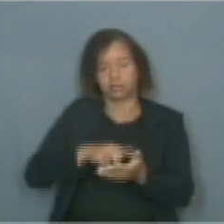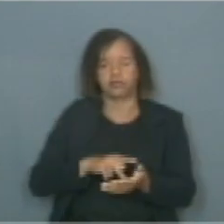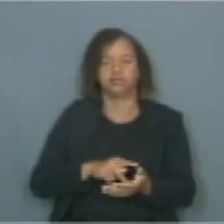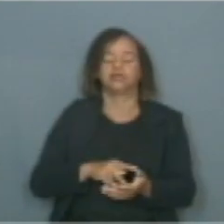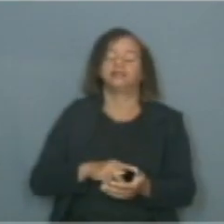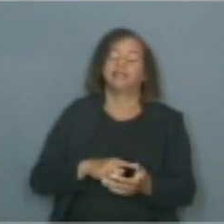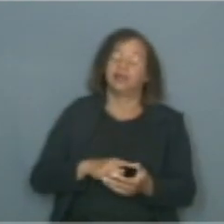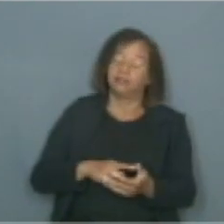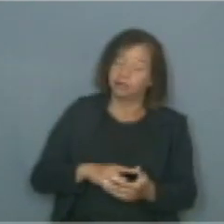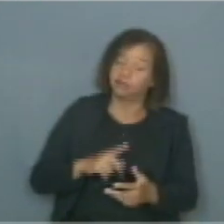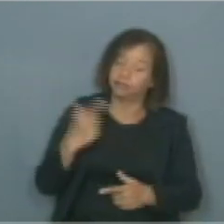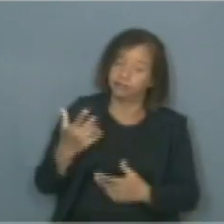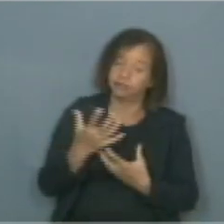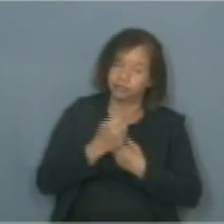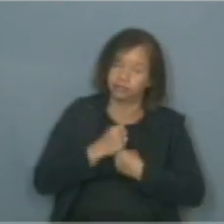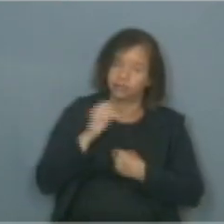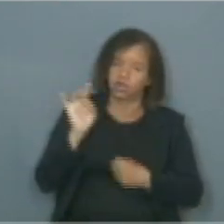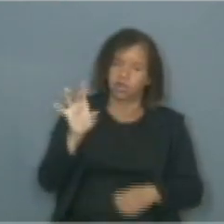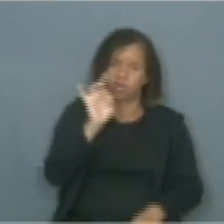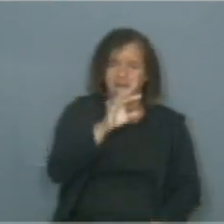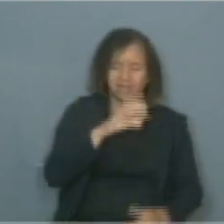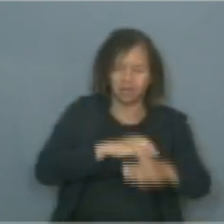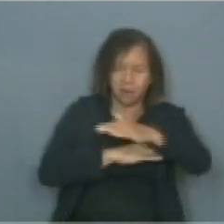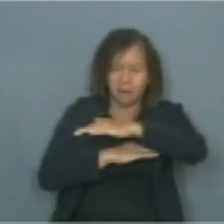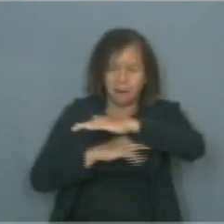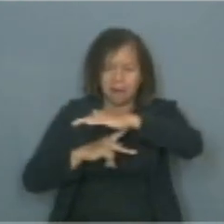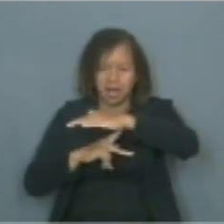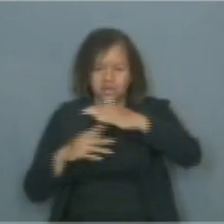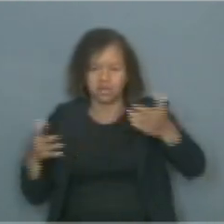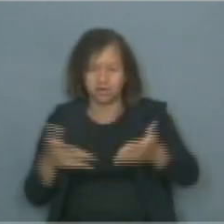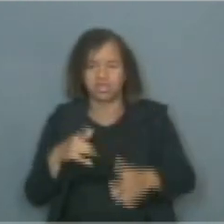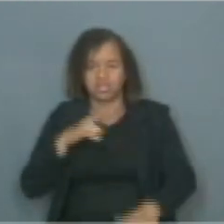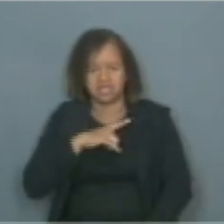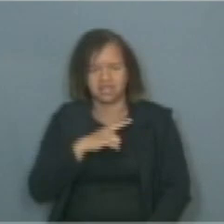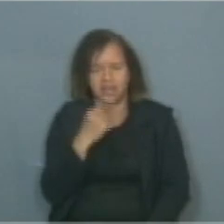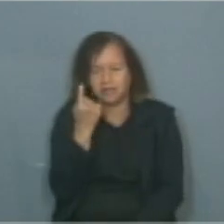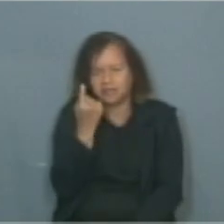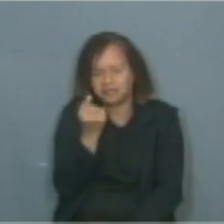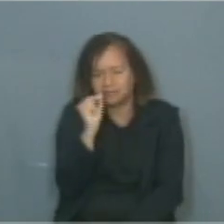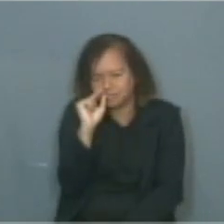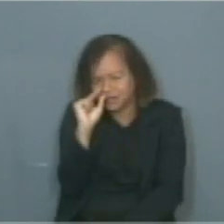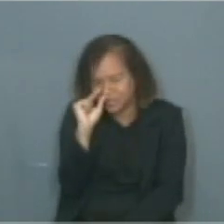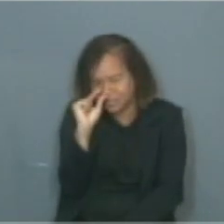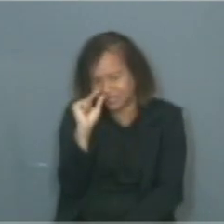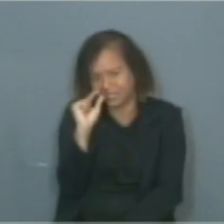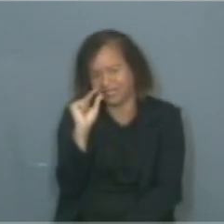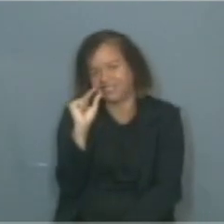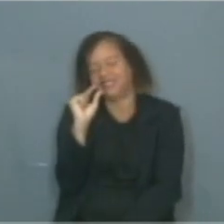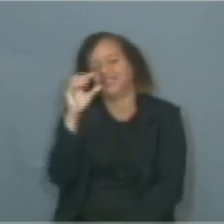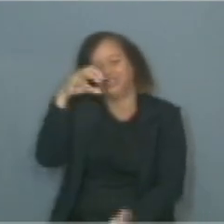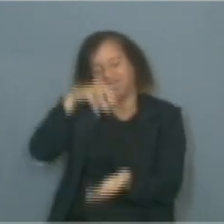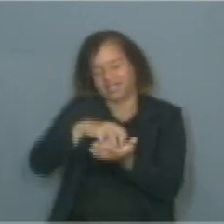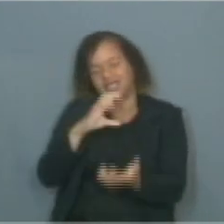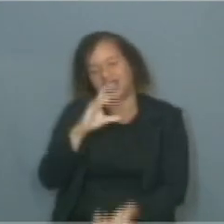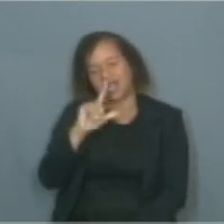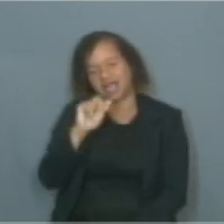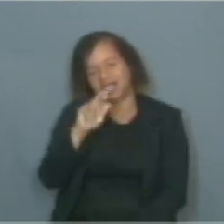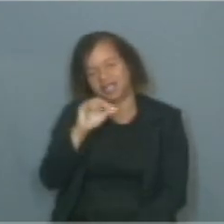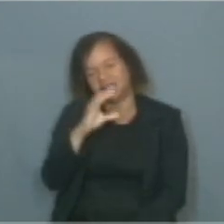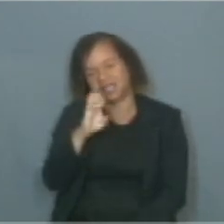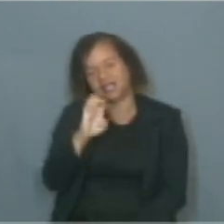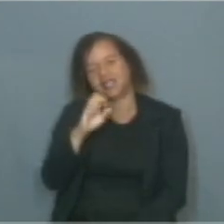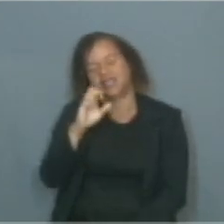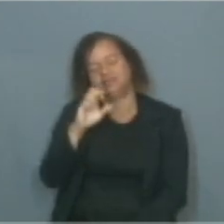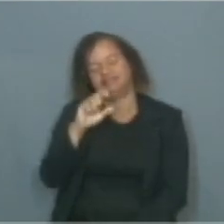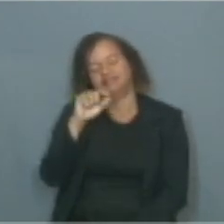do Centro de Acolhimento Júlia Santiago, em cada compaz hoje, a gente tem um pedacinho do Centro Clarice Lispector.